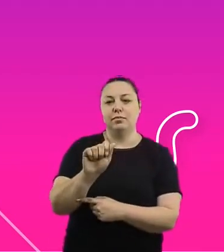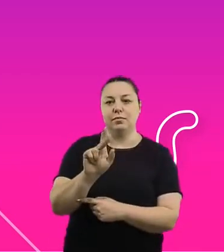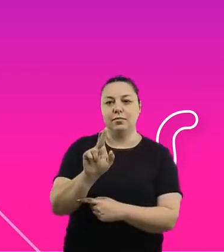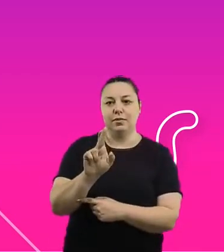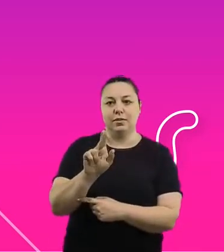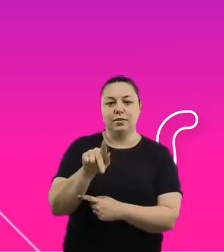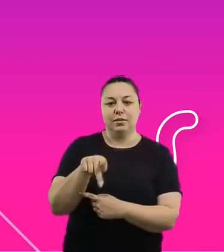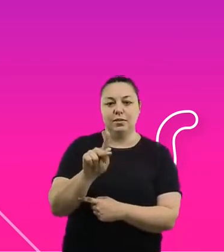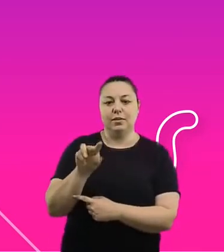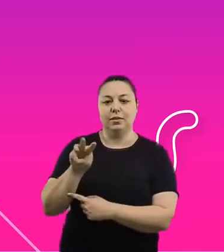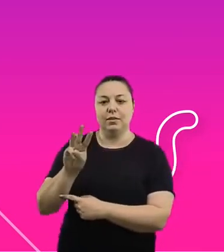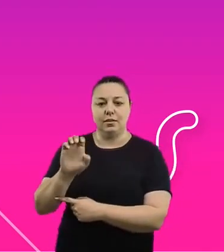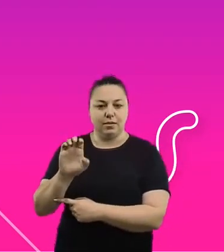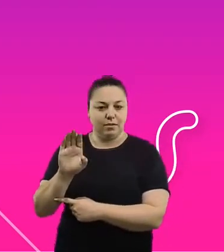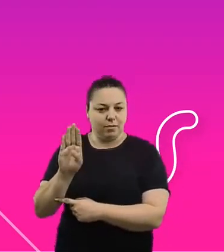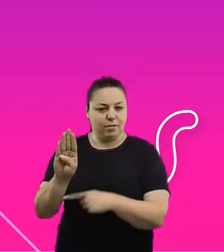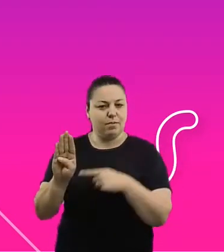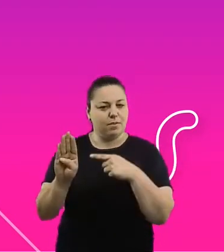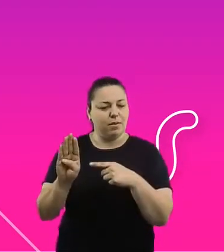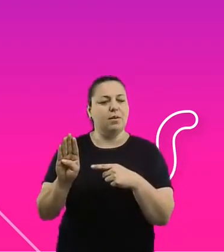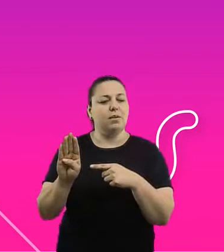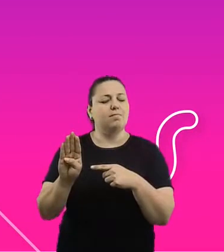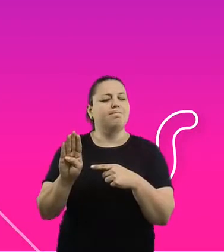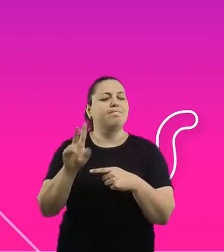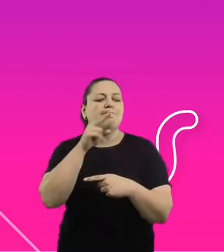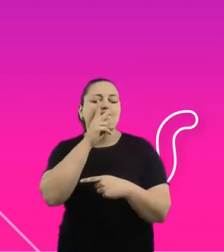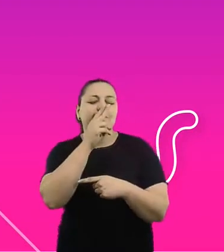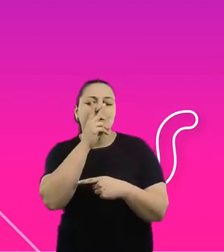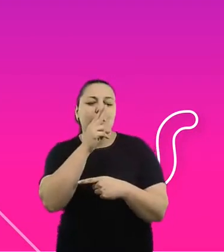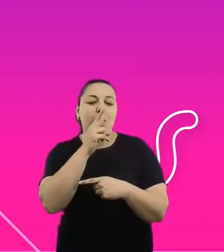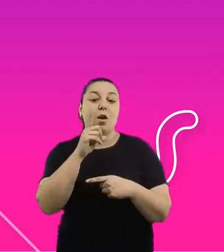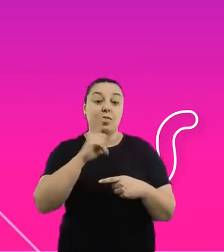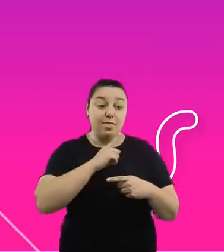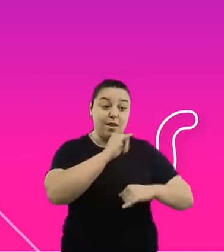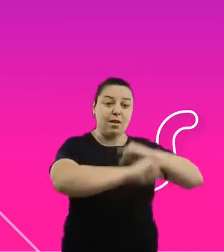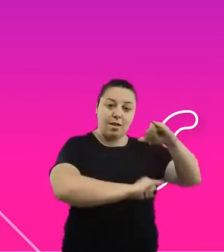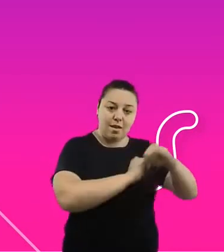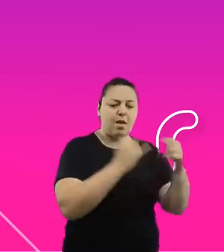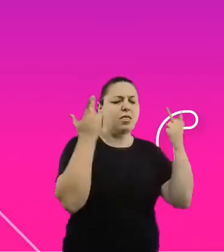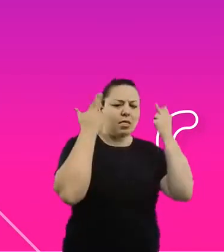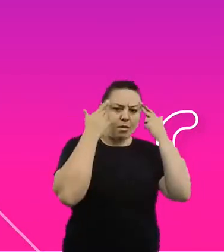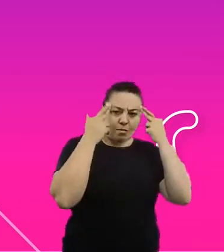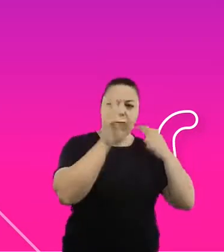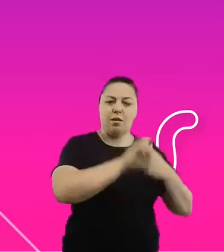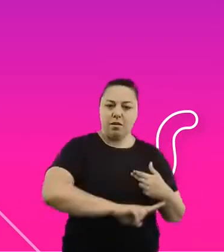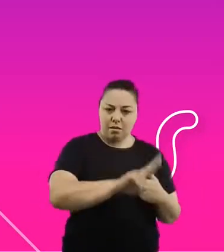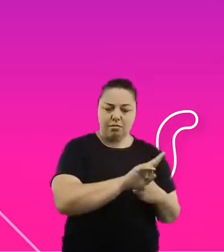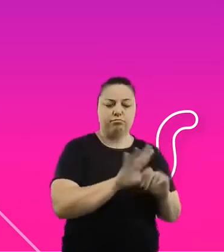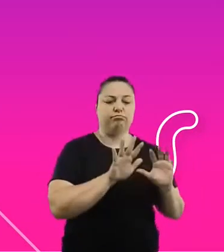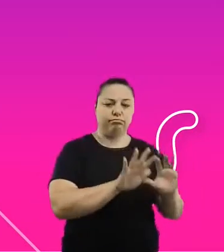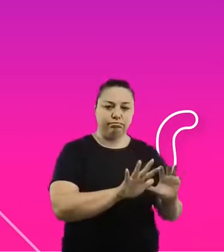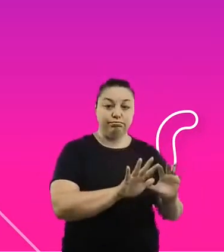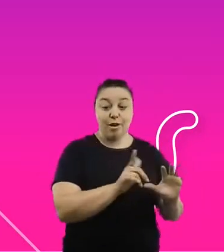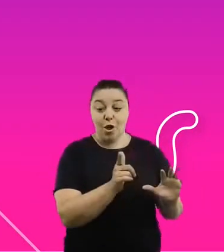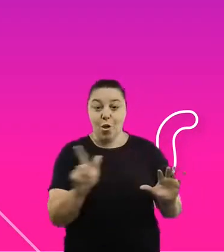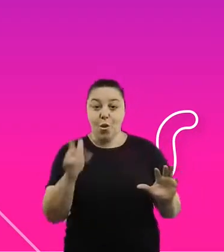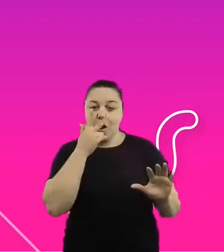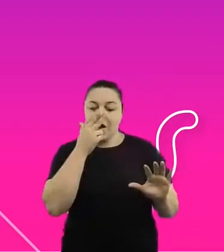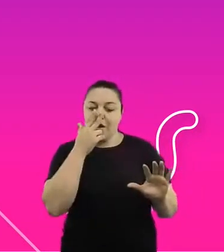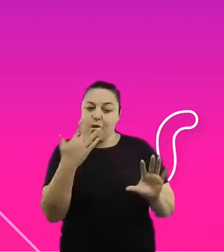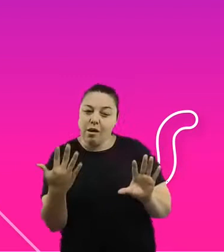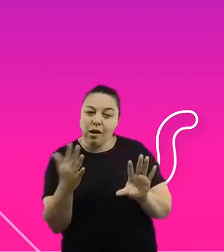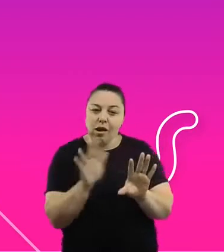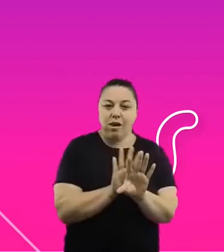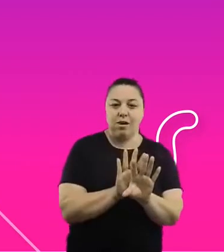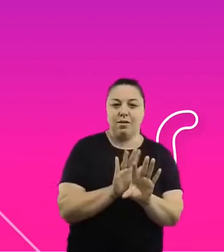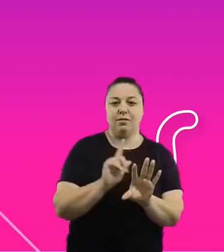onde digamos, uma internet paralela, né, e geralmente essa internet paralela é acessada pelo pessoal